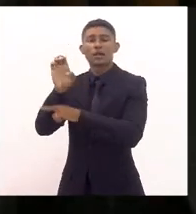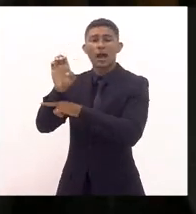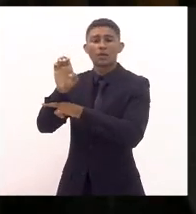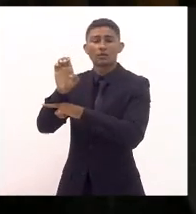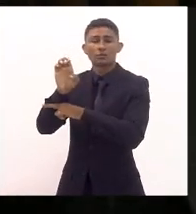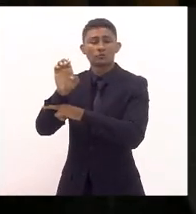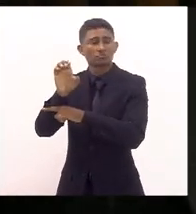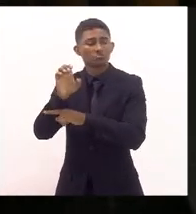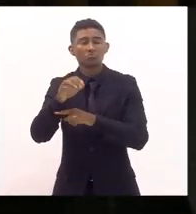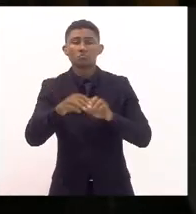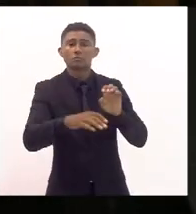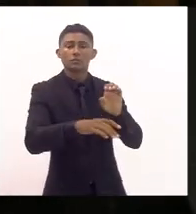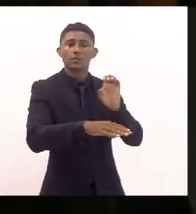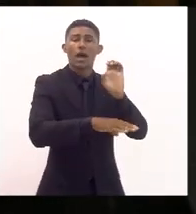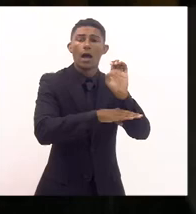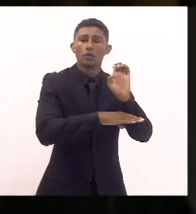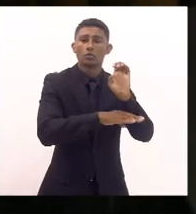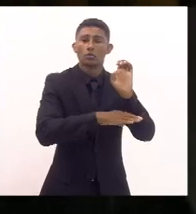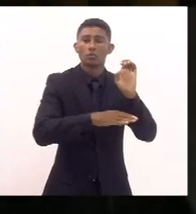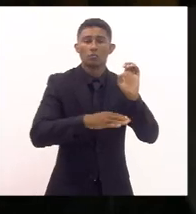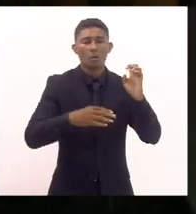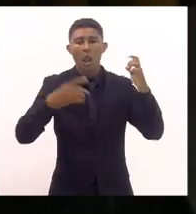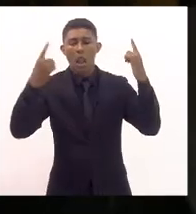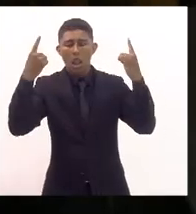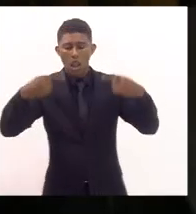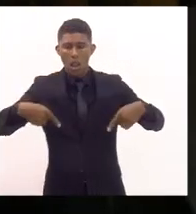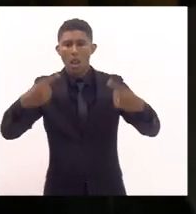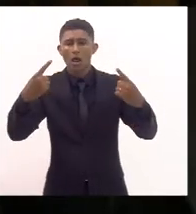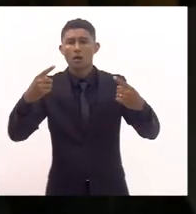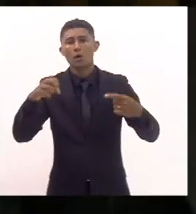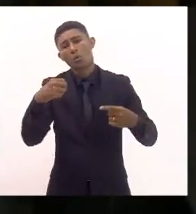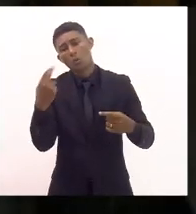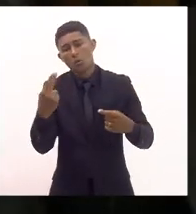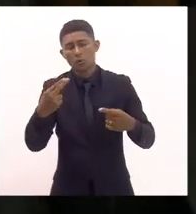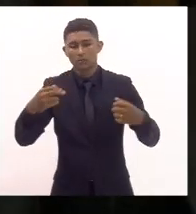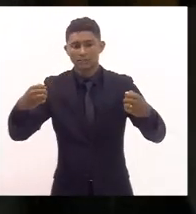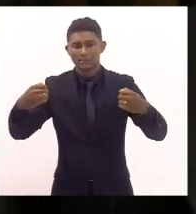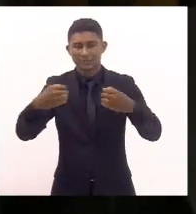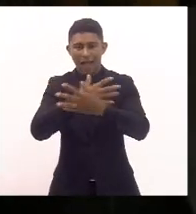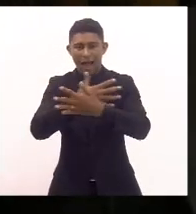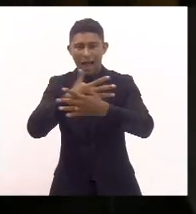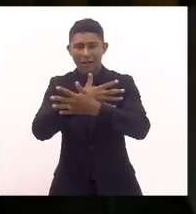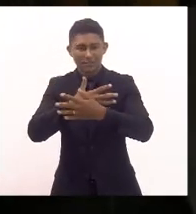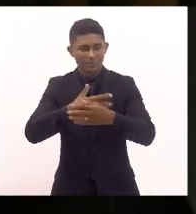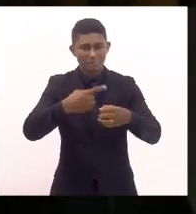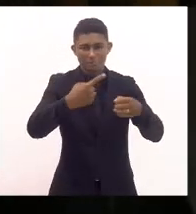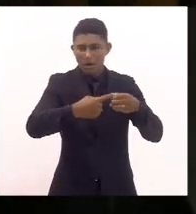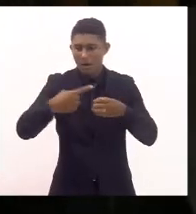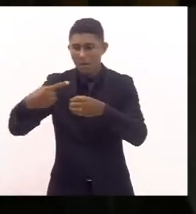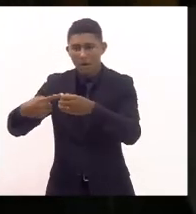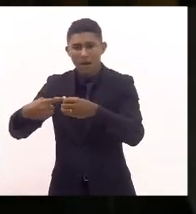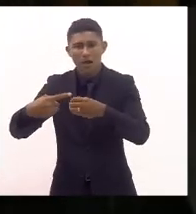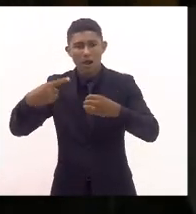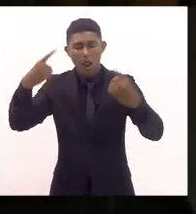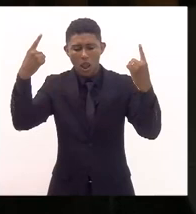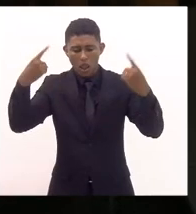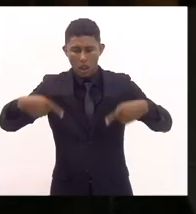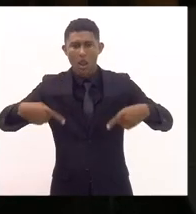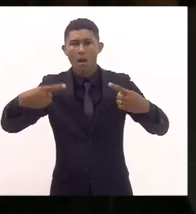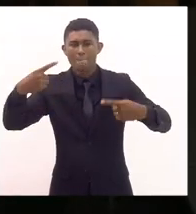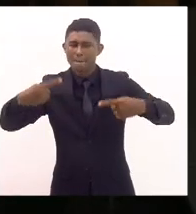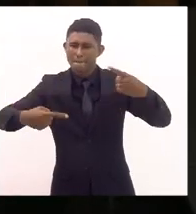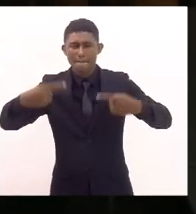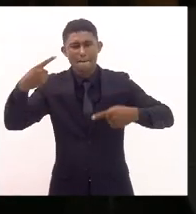estado ou município lutando contra município vossa excelência senhora Presidente